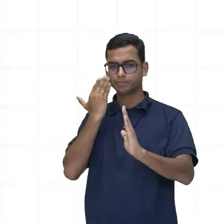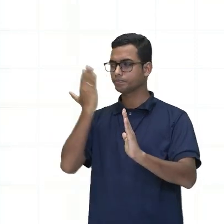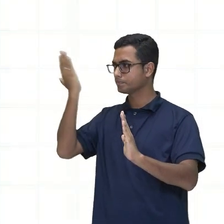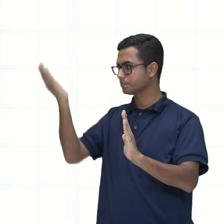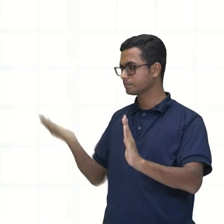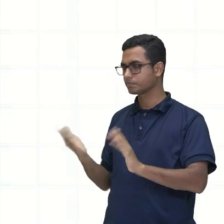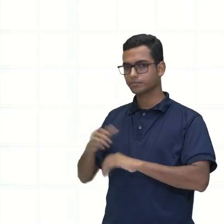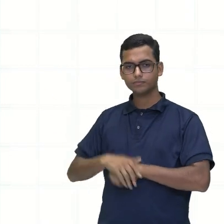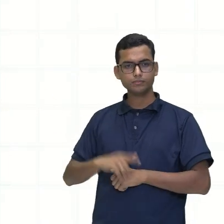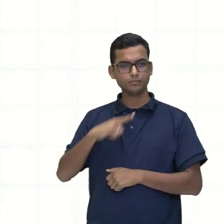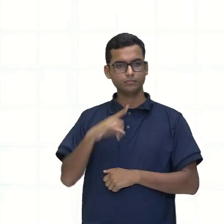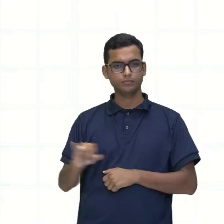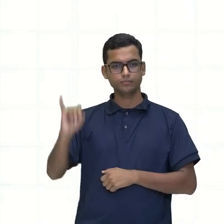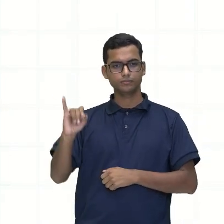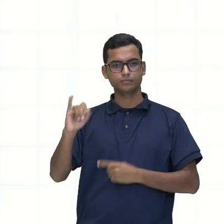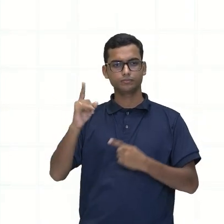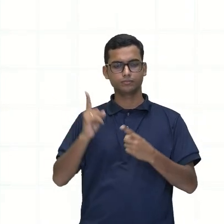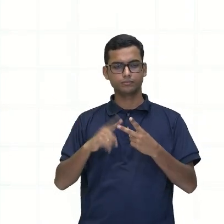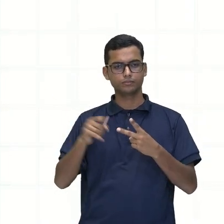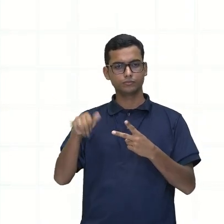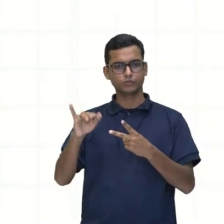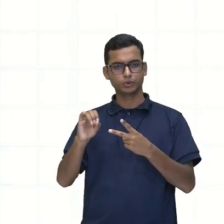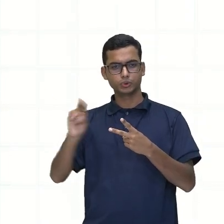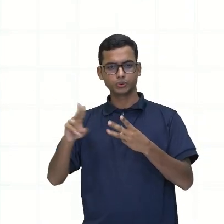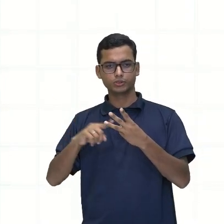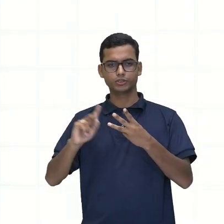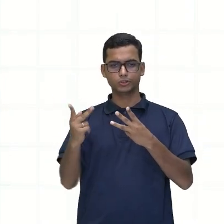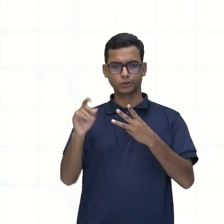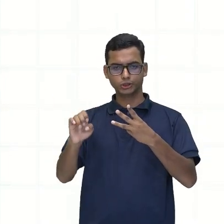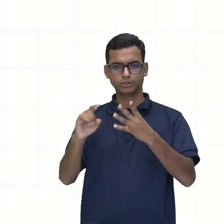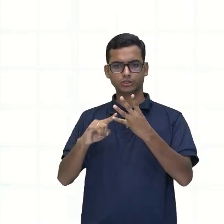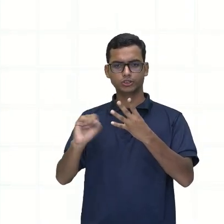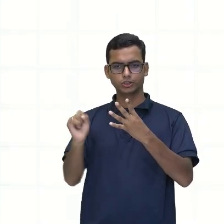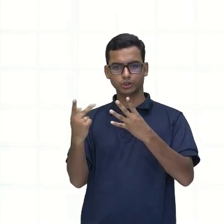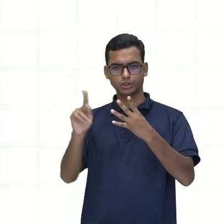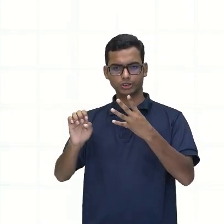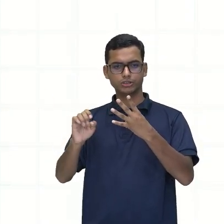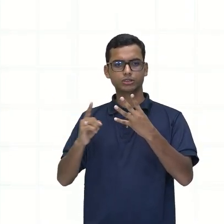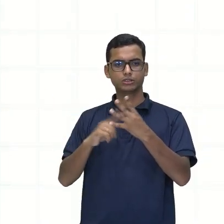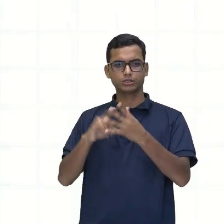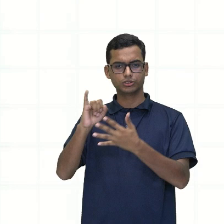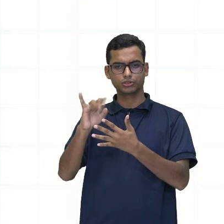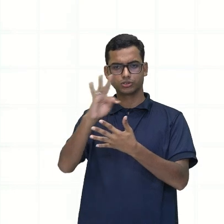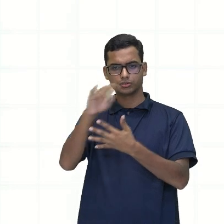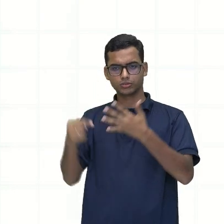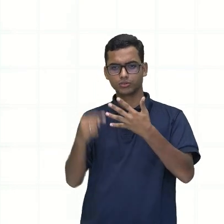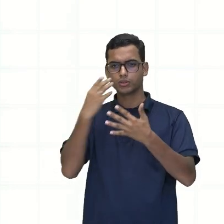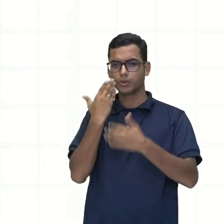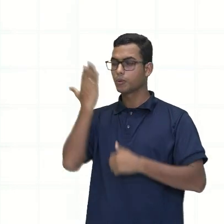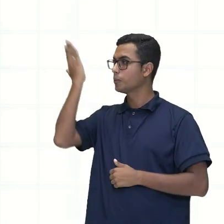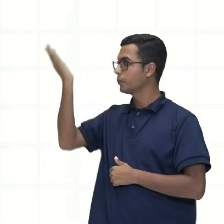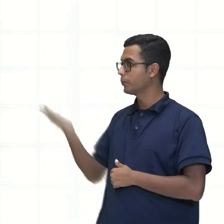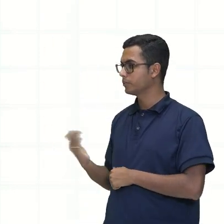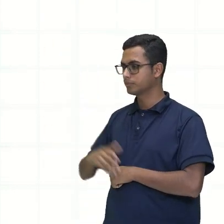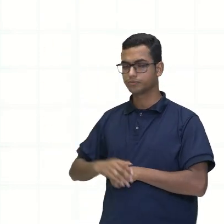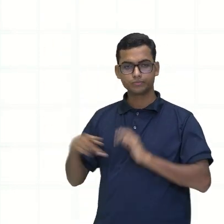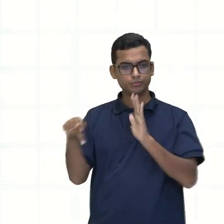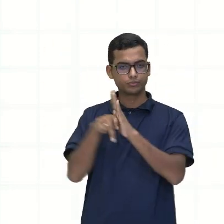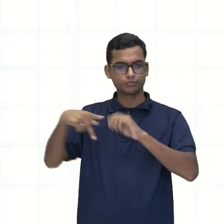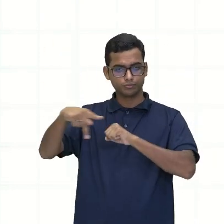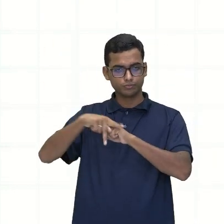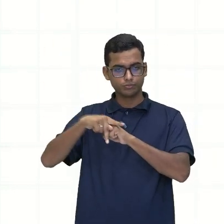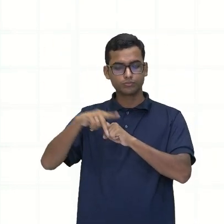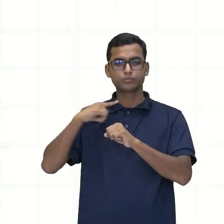pronomes I, you, he, she e o it, tá? Todos esses aqui são os pronomes com função